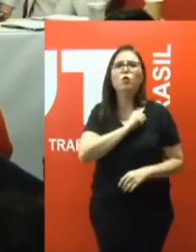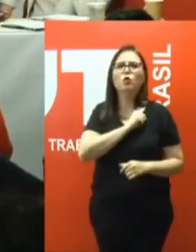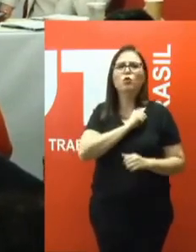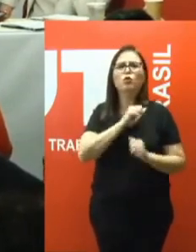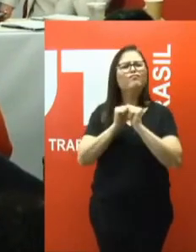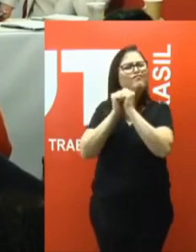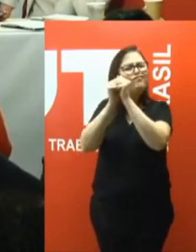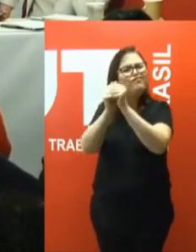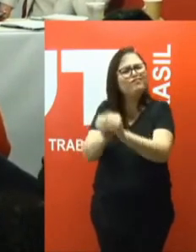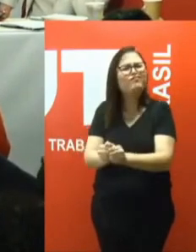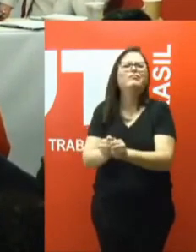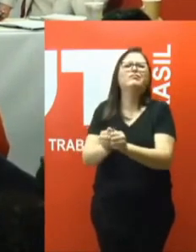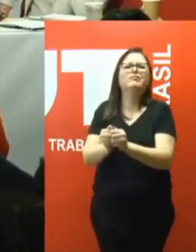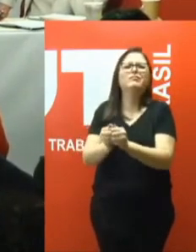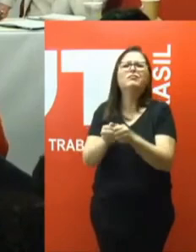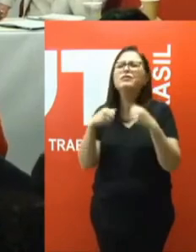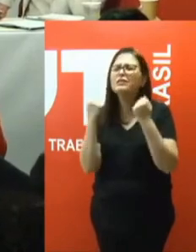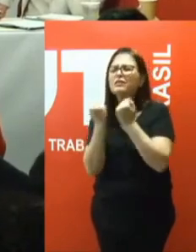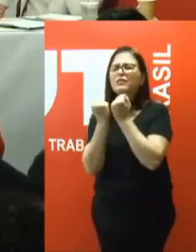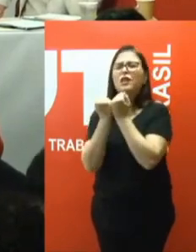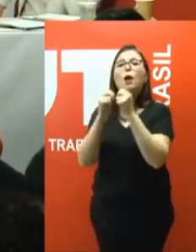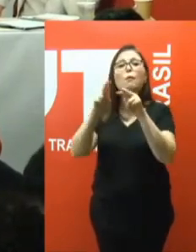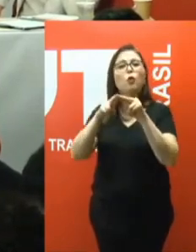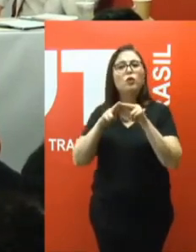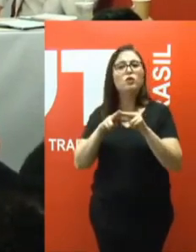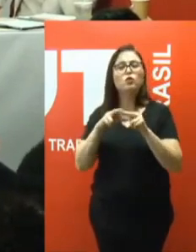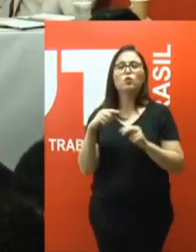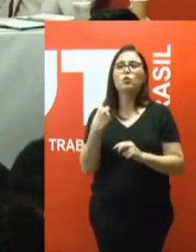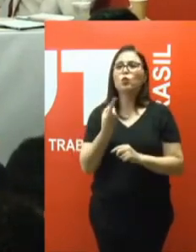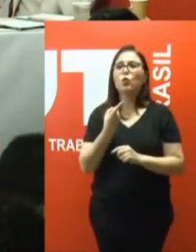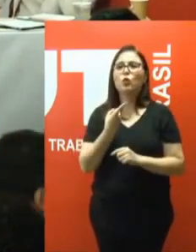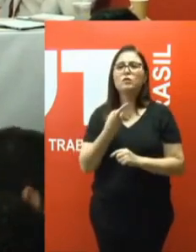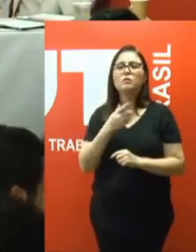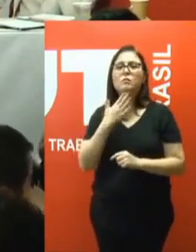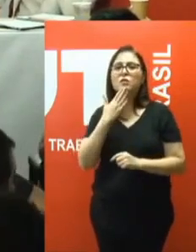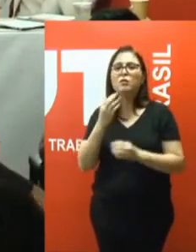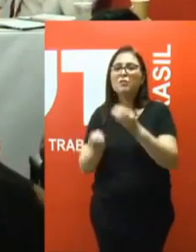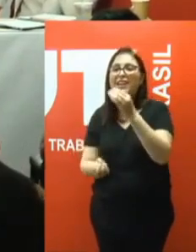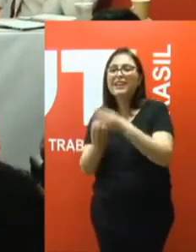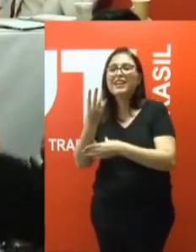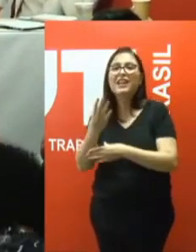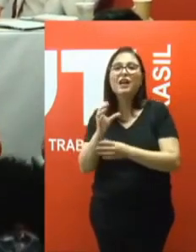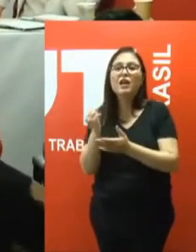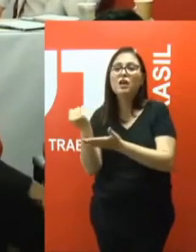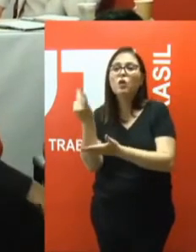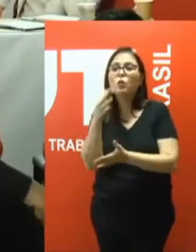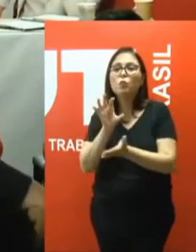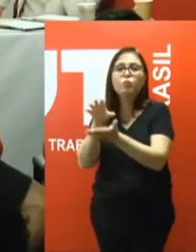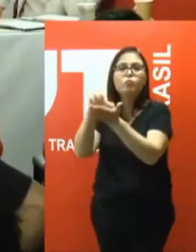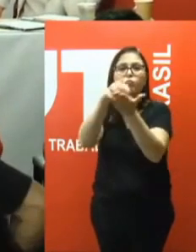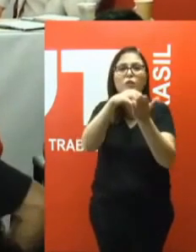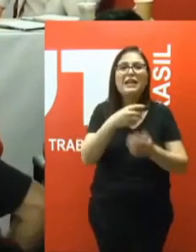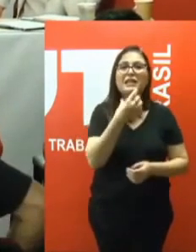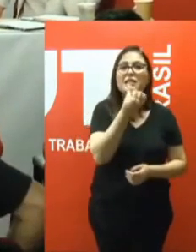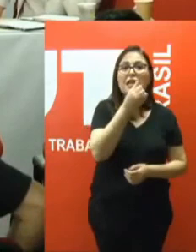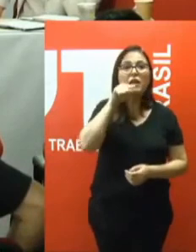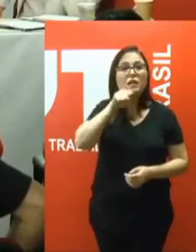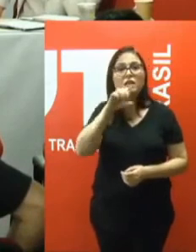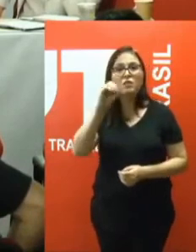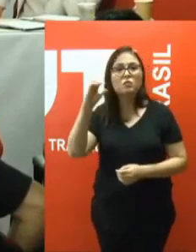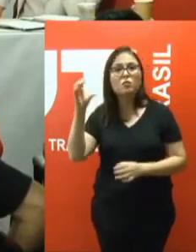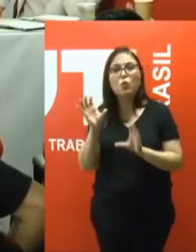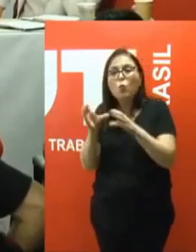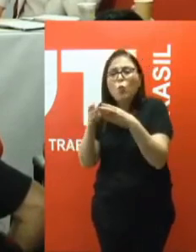luta. Por isso que a gente se desafiou, presidente, de criar 6 mil comitês de luta em defesa da vida, da democracia. E